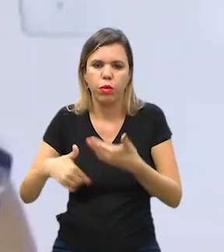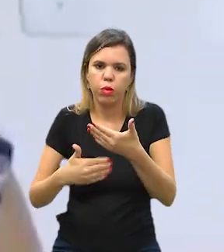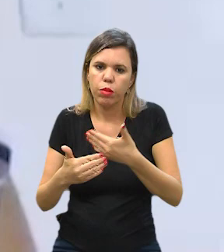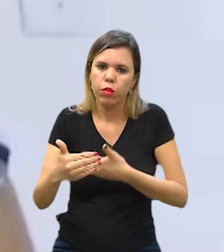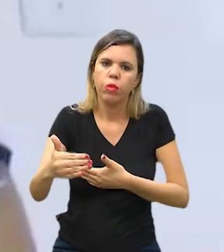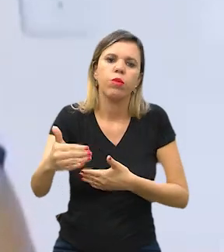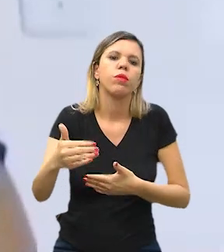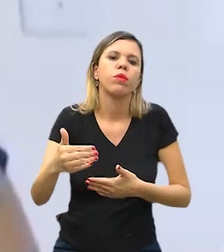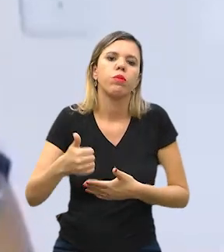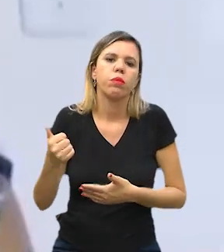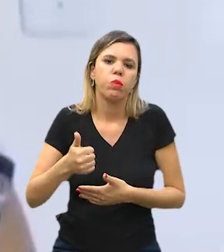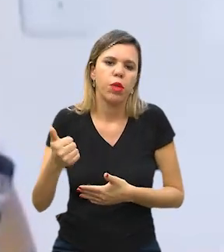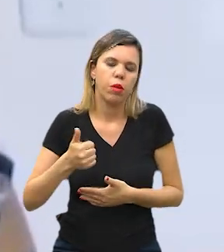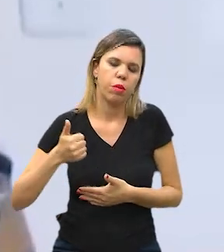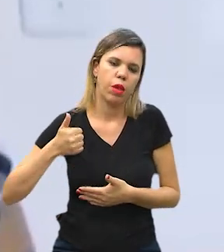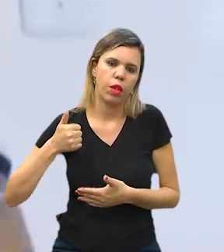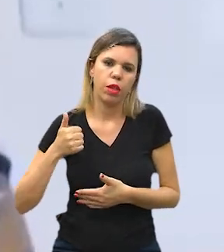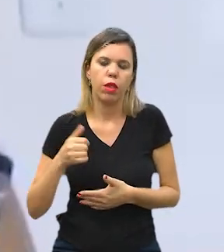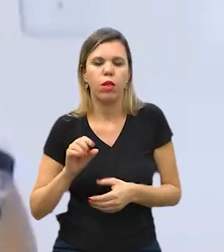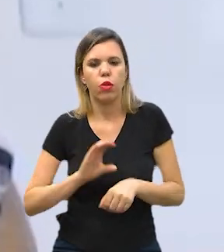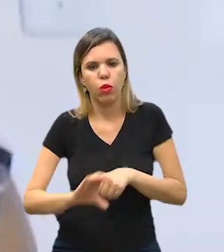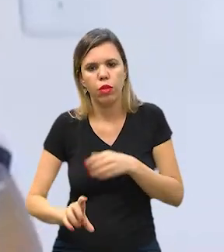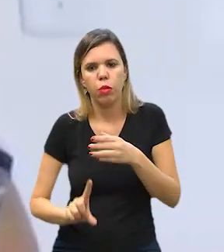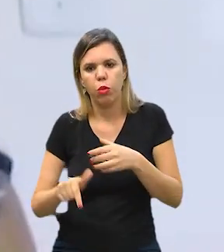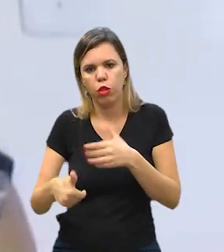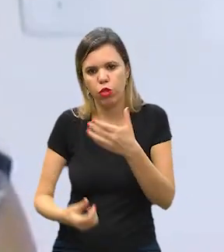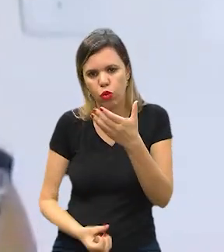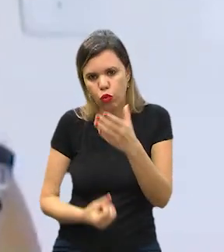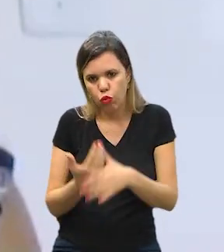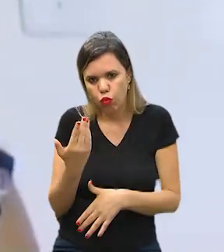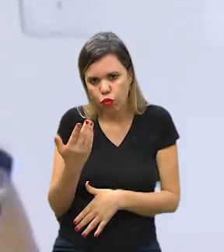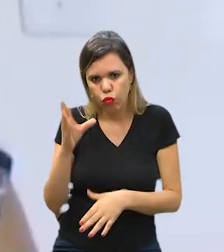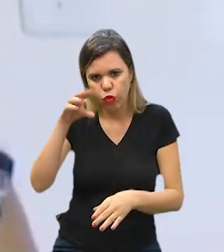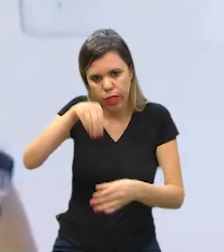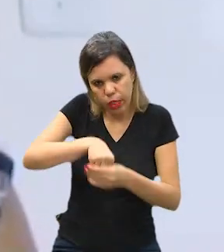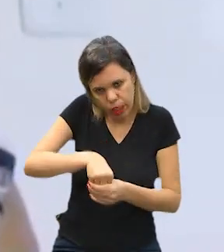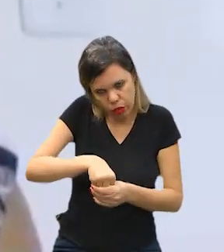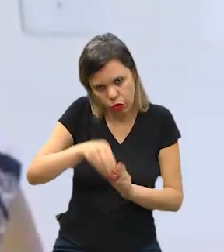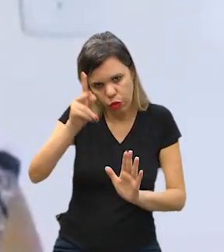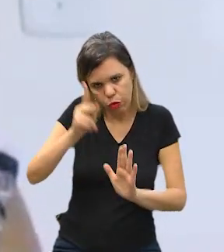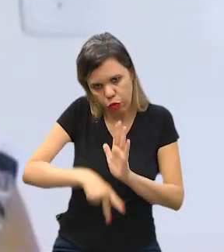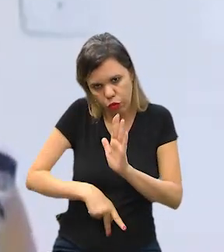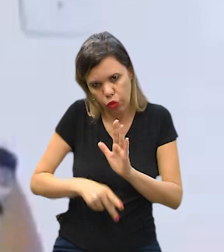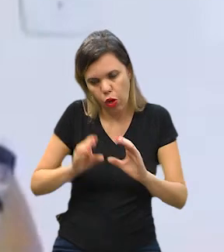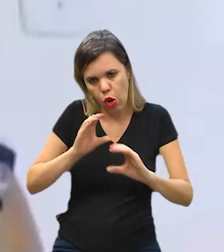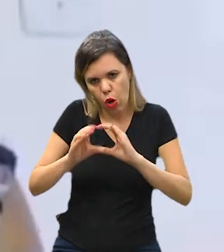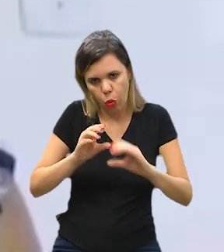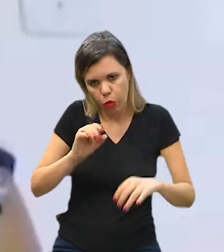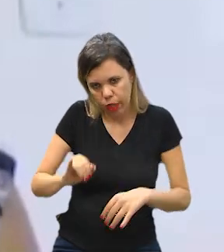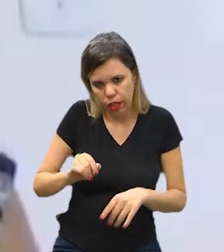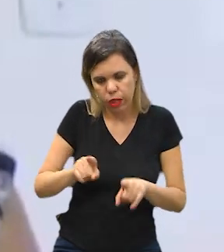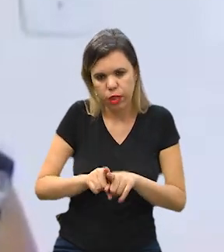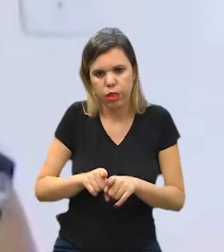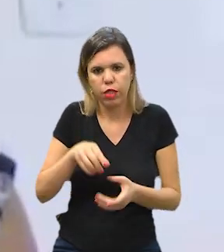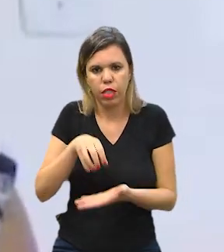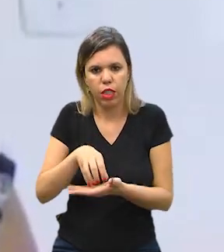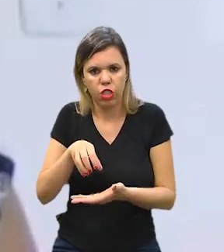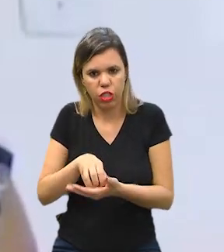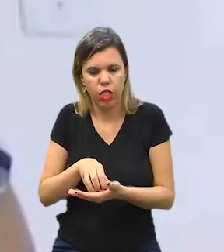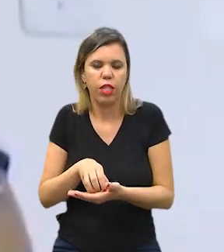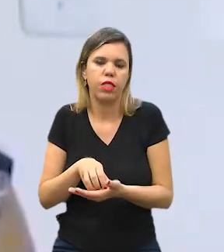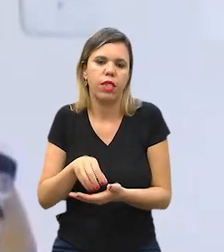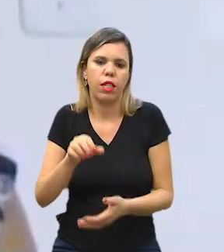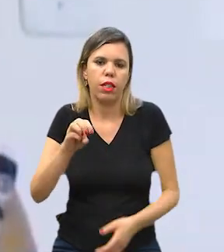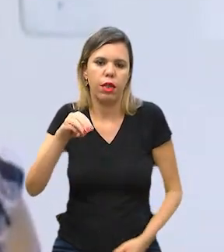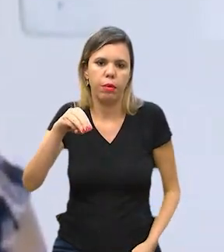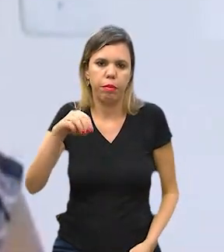espaço. A partir desse primeiro percurso é que surgiu dentro desse projeto Comunicaí,